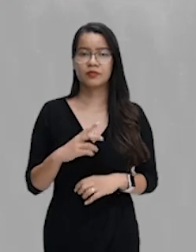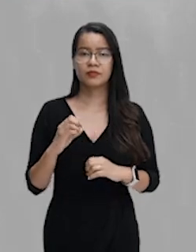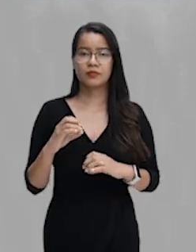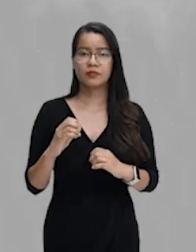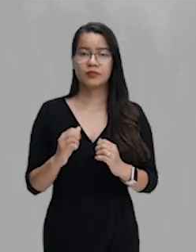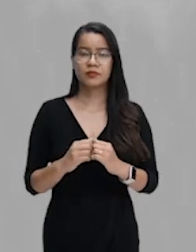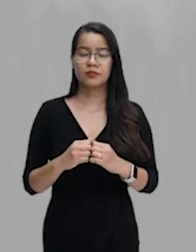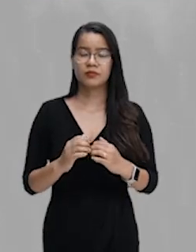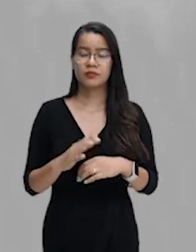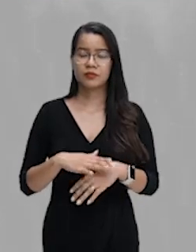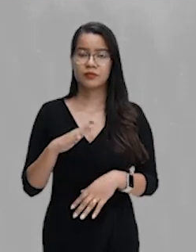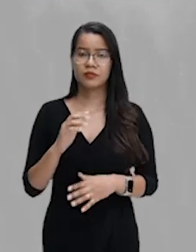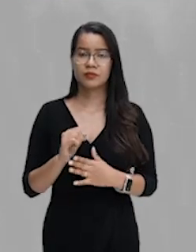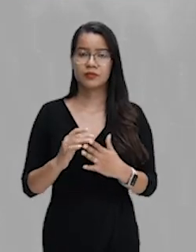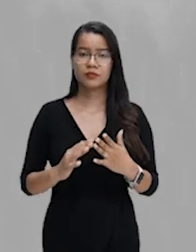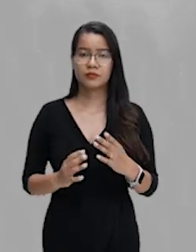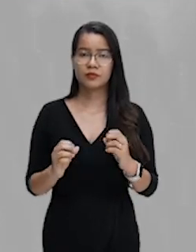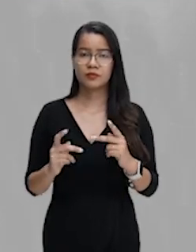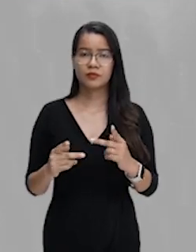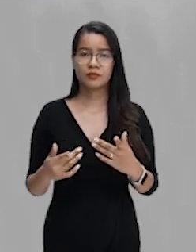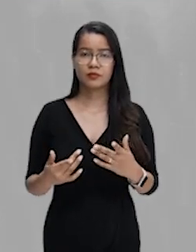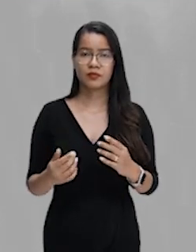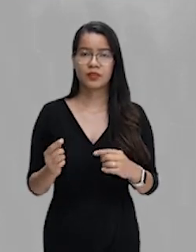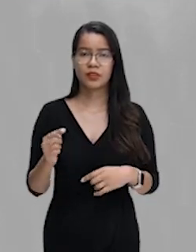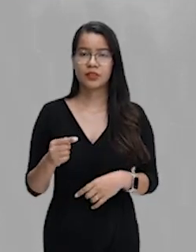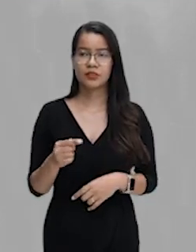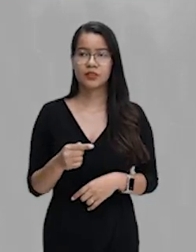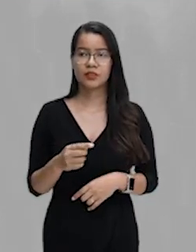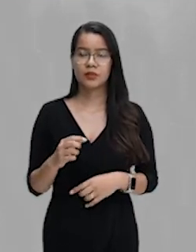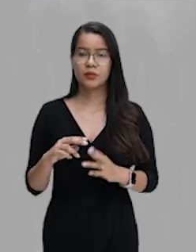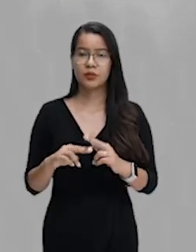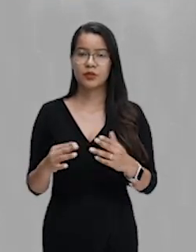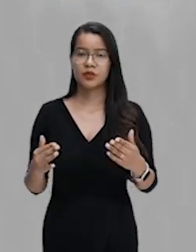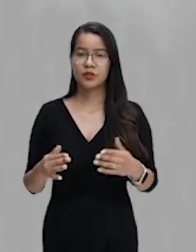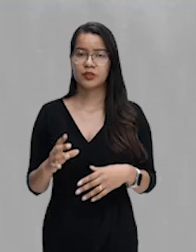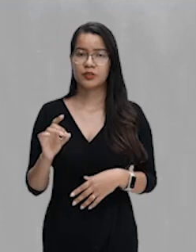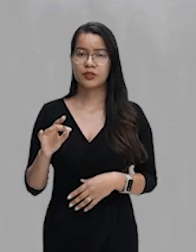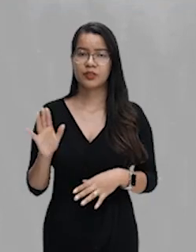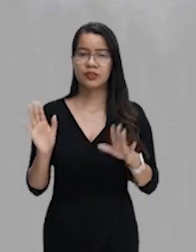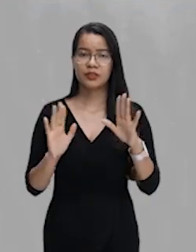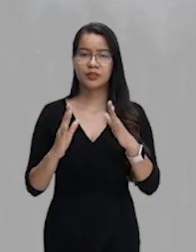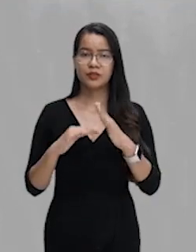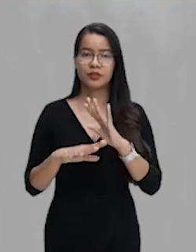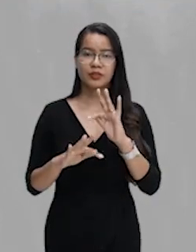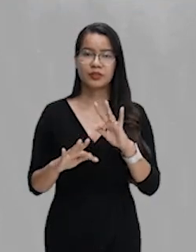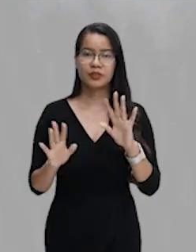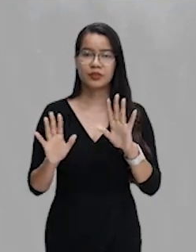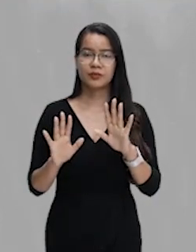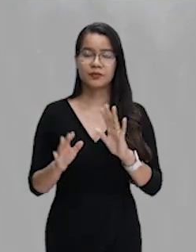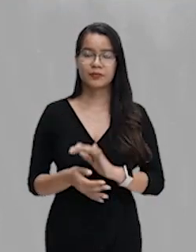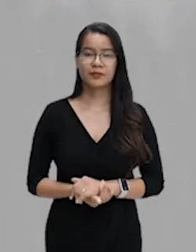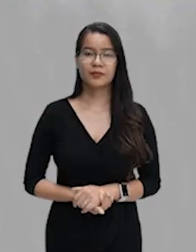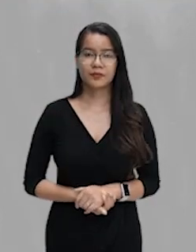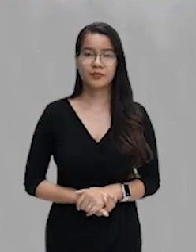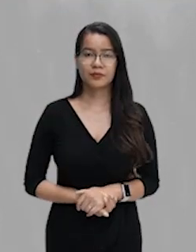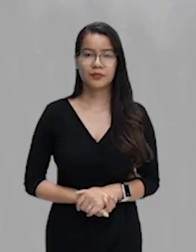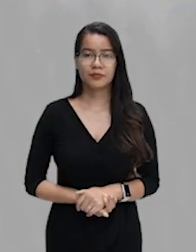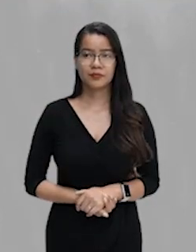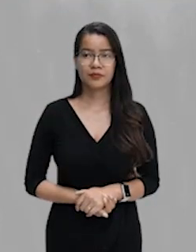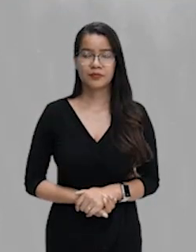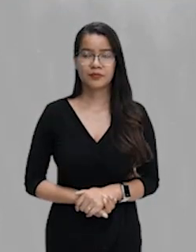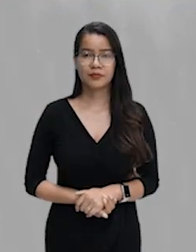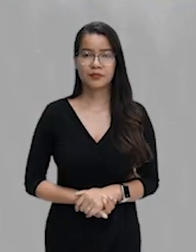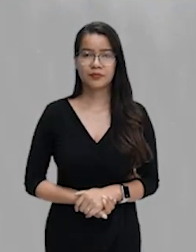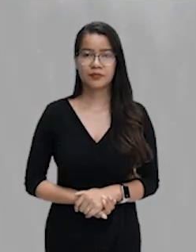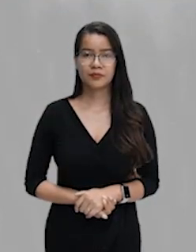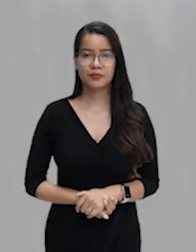aula aqui com mais atividades, tá certo? Então, é isso, galera. Por hoje é só. Hasta luego. Não esquece de seguir a gente lá no Instagram para